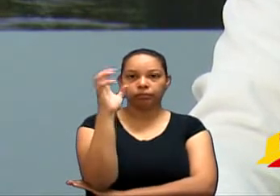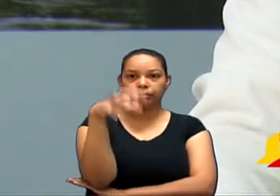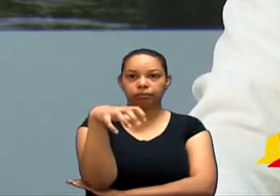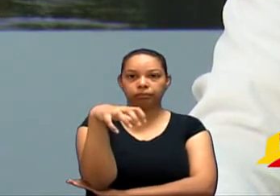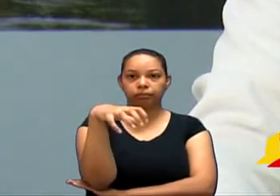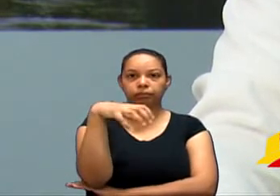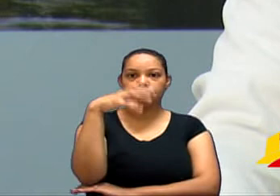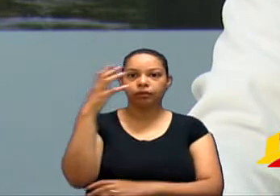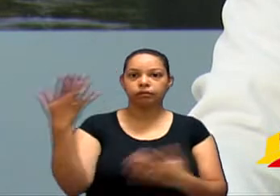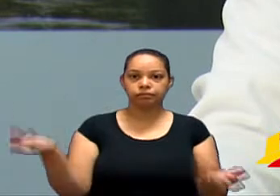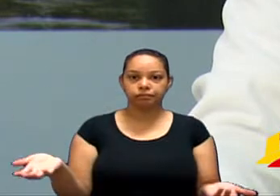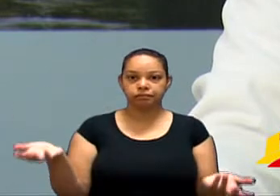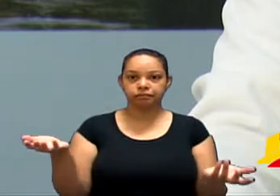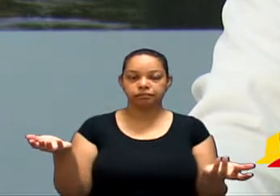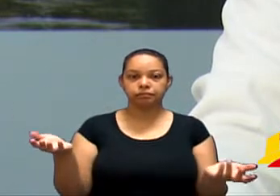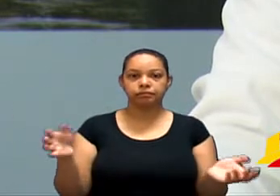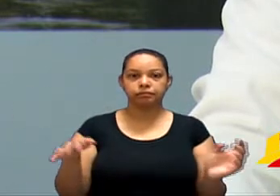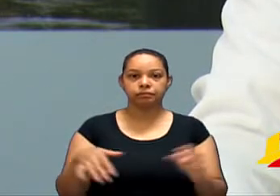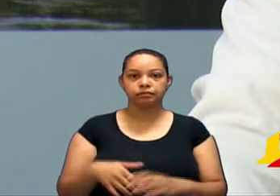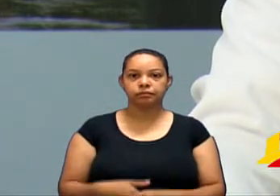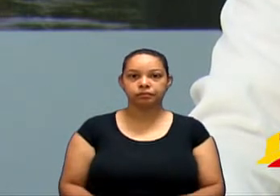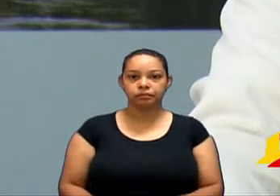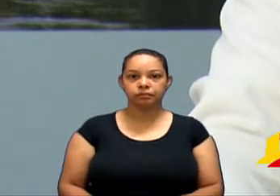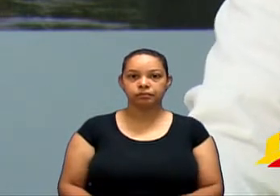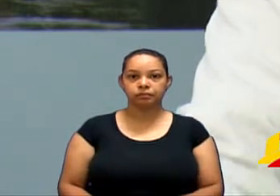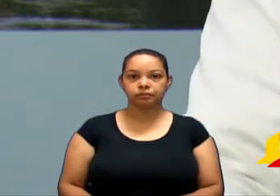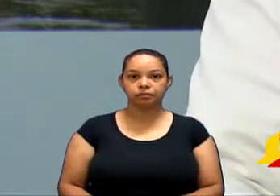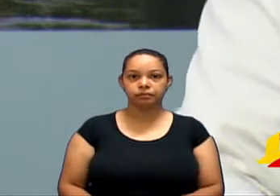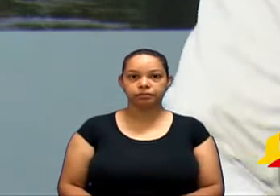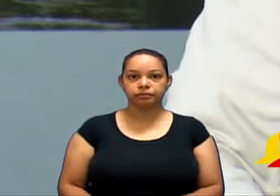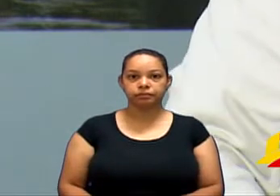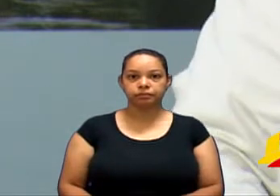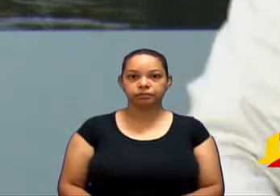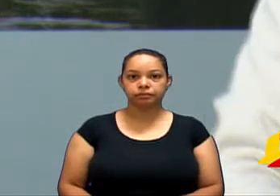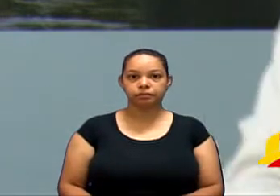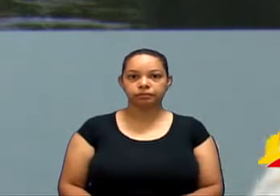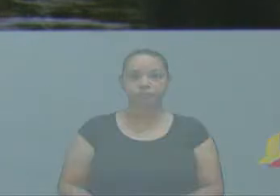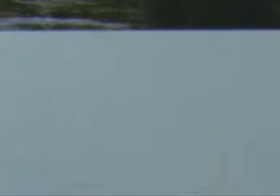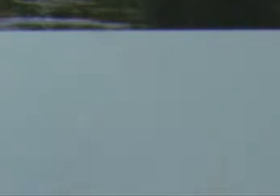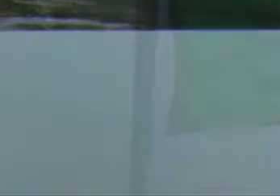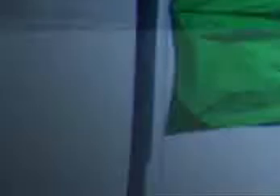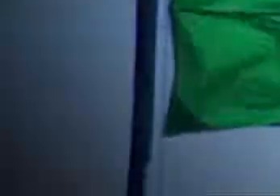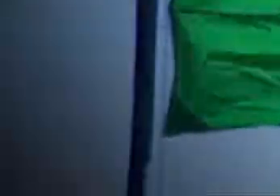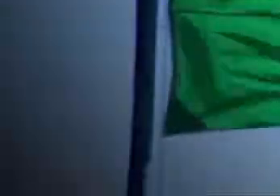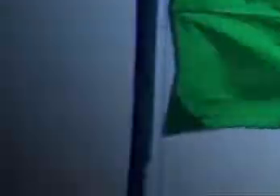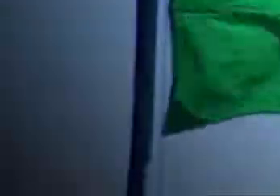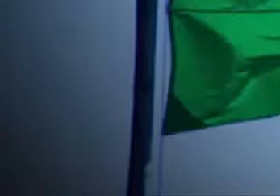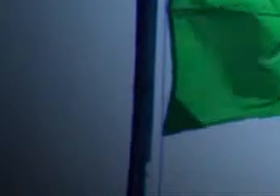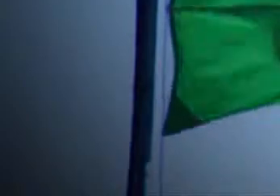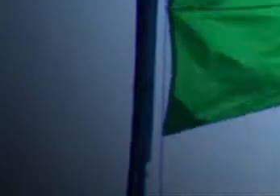podeis dar se não permanecerdes em mim palavra da salvação